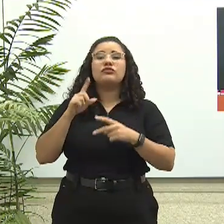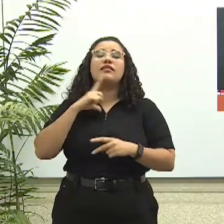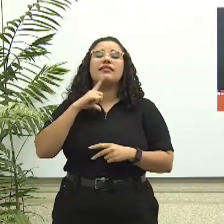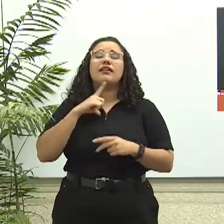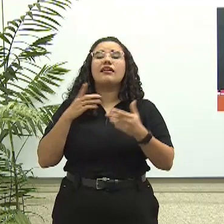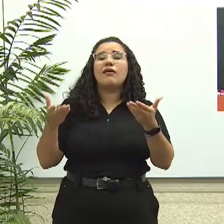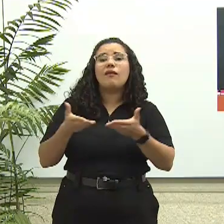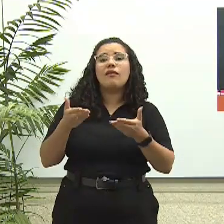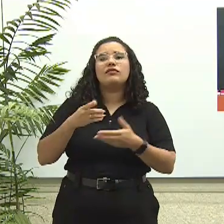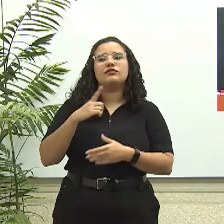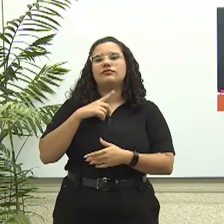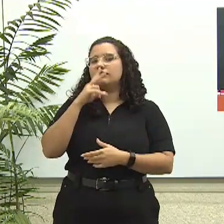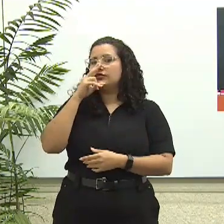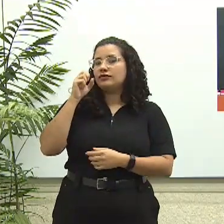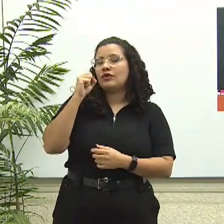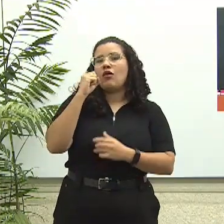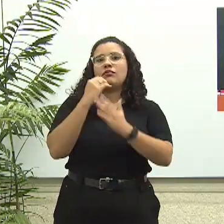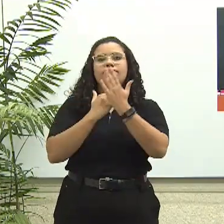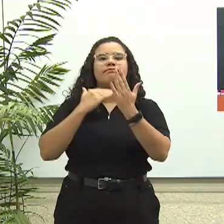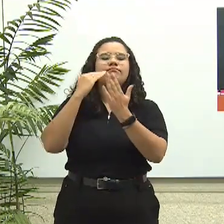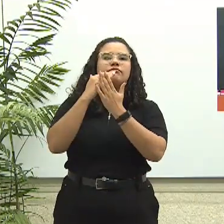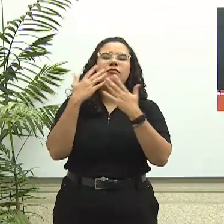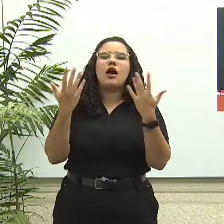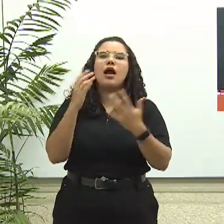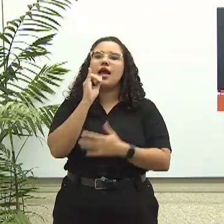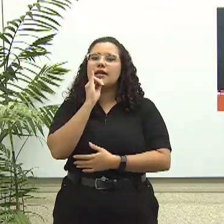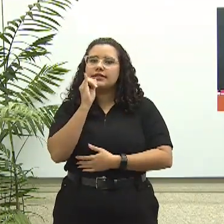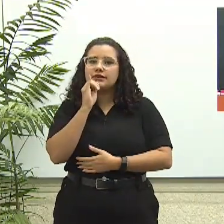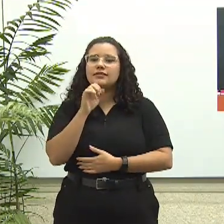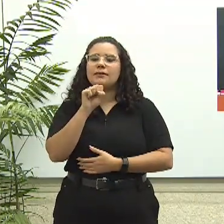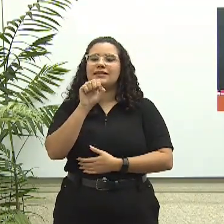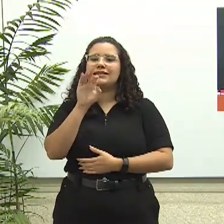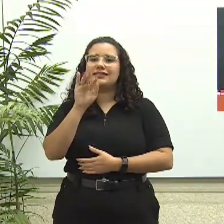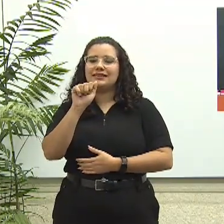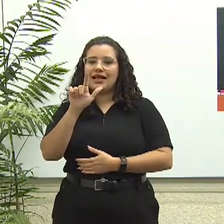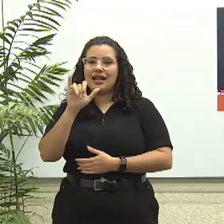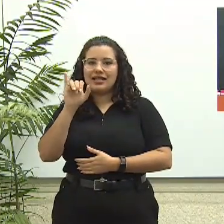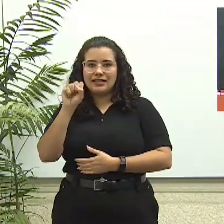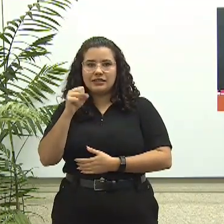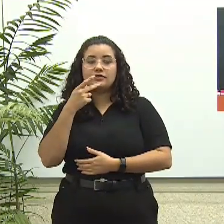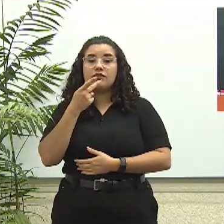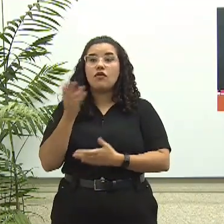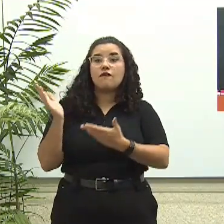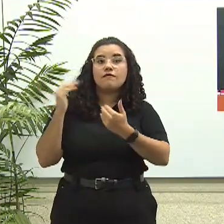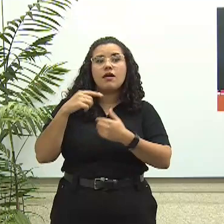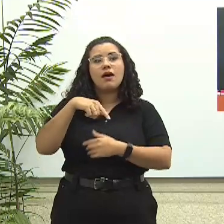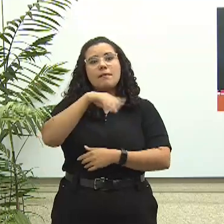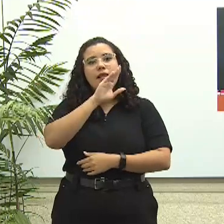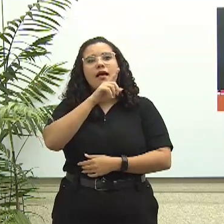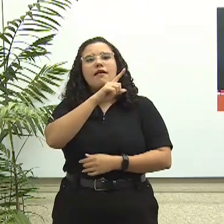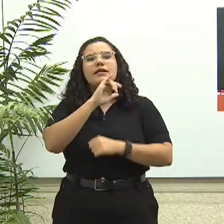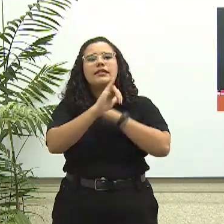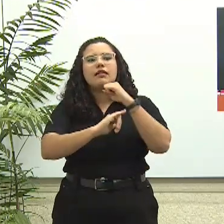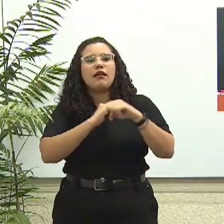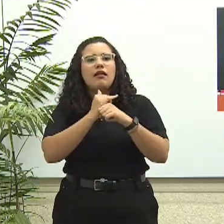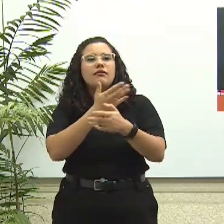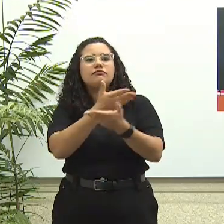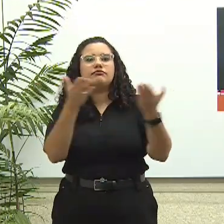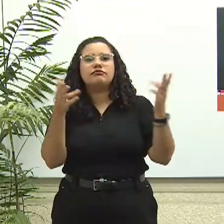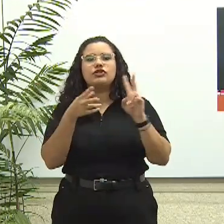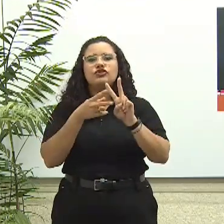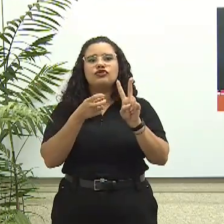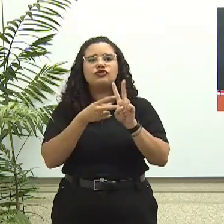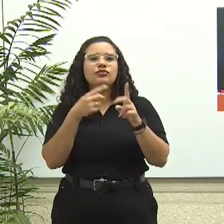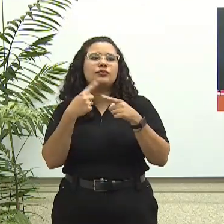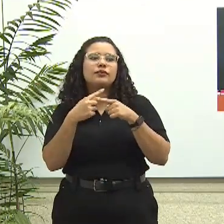com com com força total então por exemplo a starlink falou olha vamos levar internet pros selvagens indígenas coitado porque não